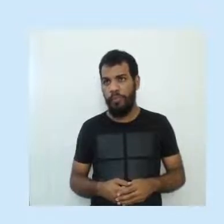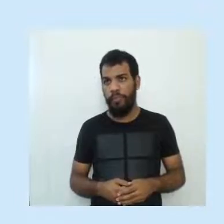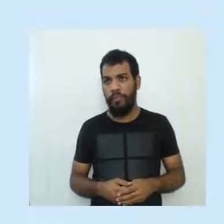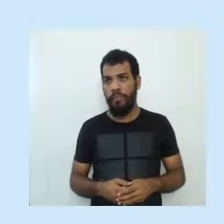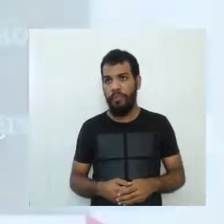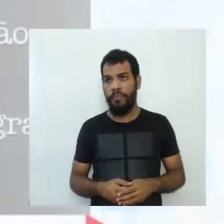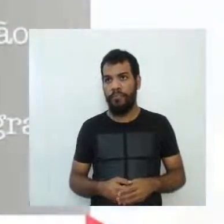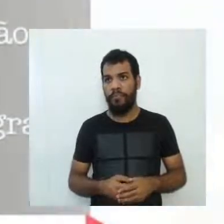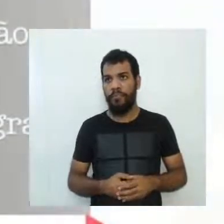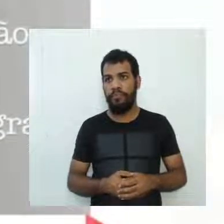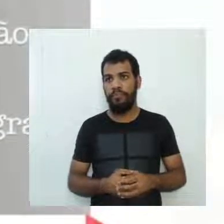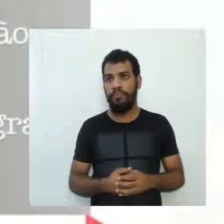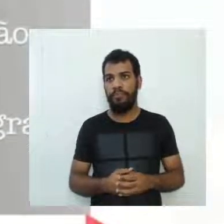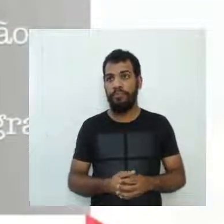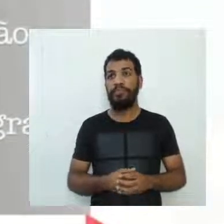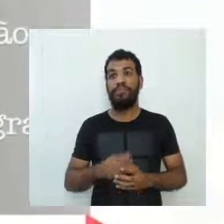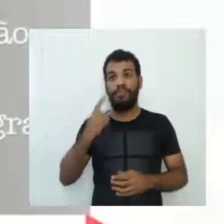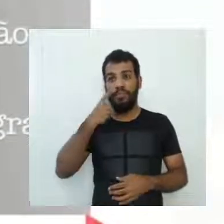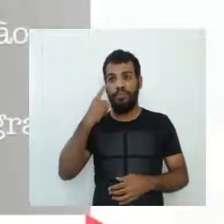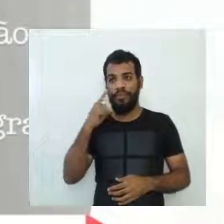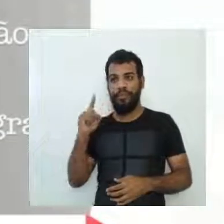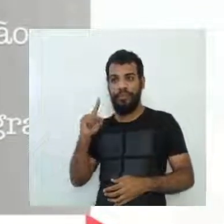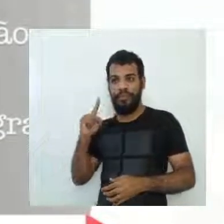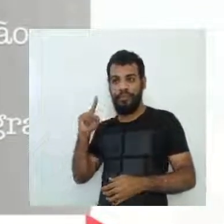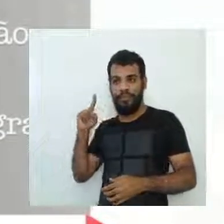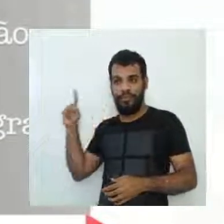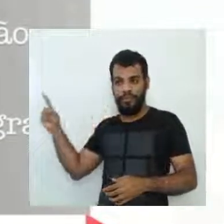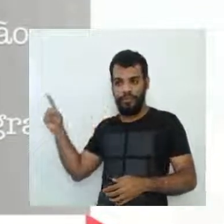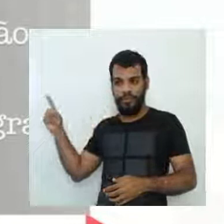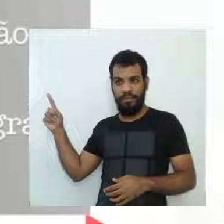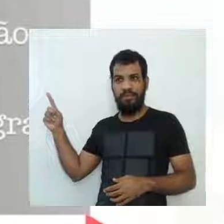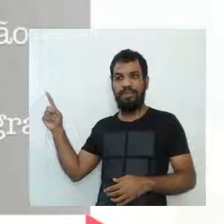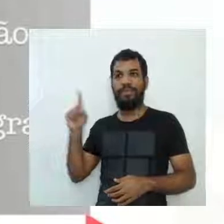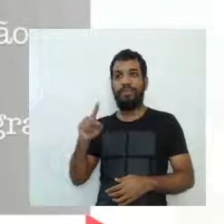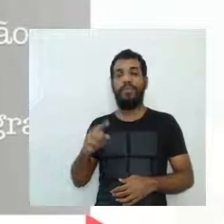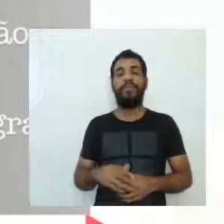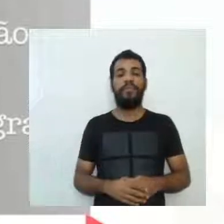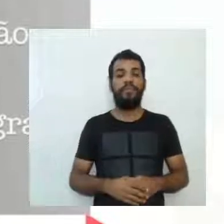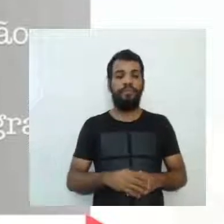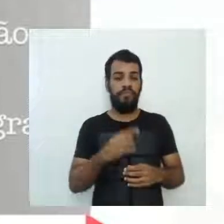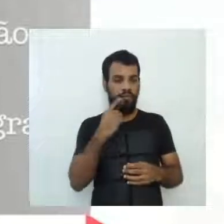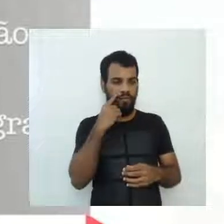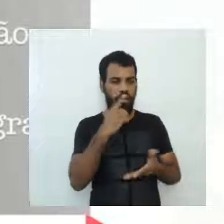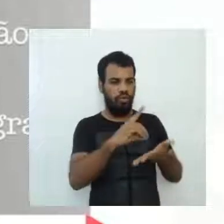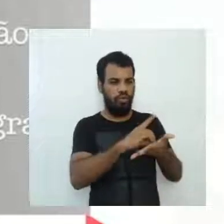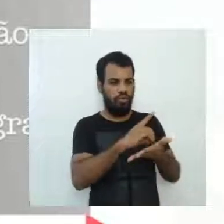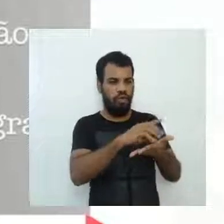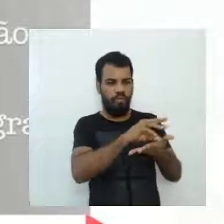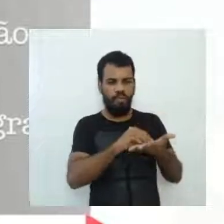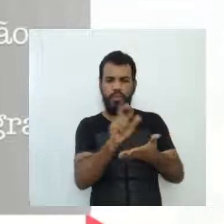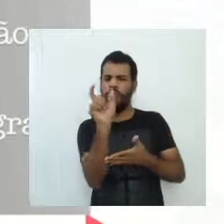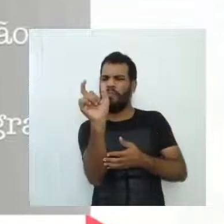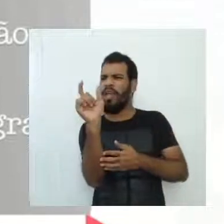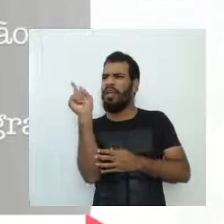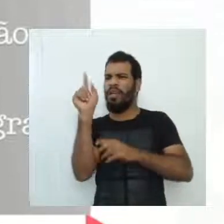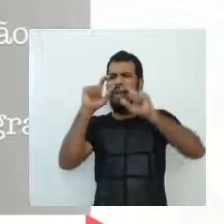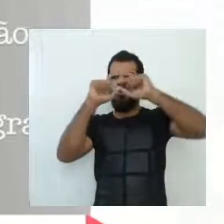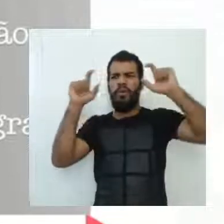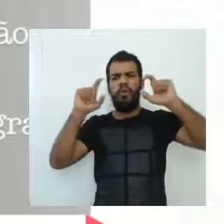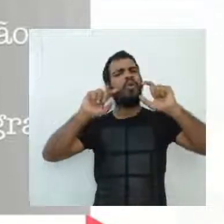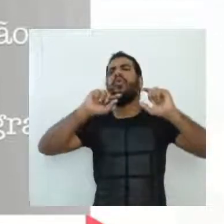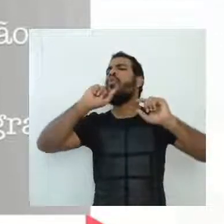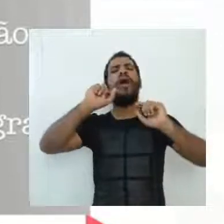coloquei aqui para vocês. Retirando o conteúdo do dicionário, ortografia é a parte da gramática que contém